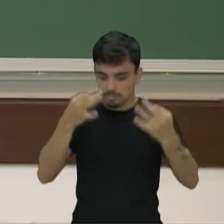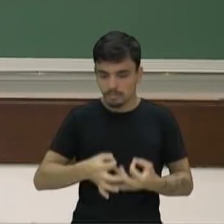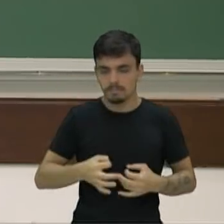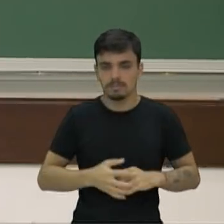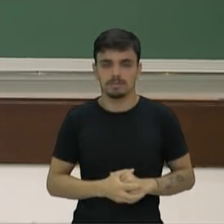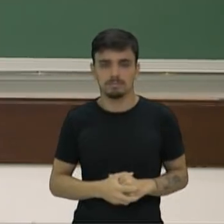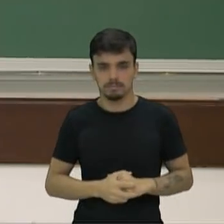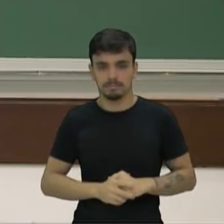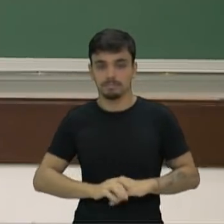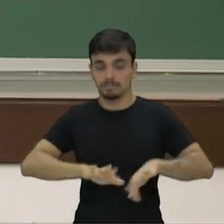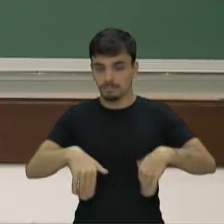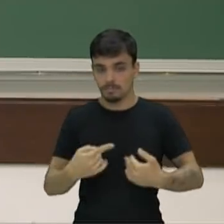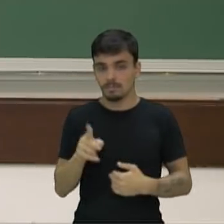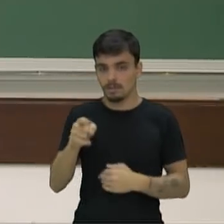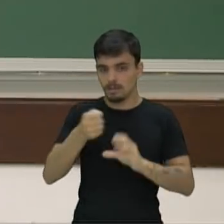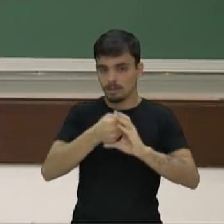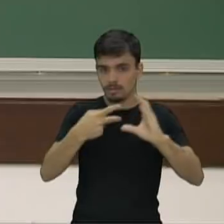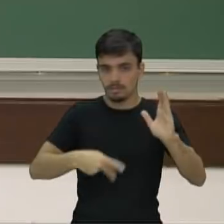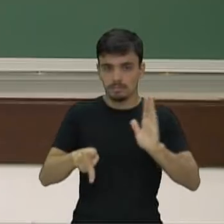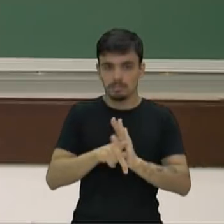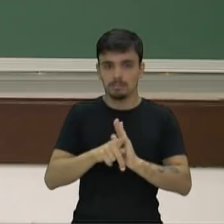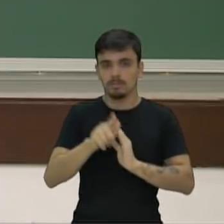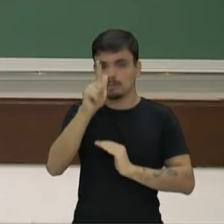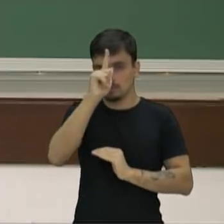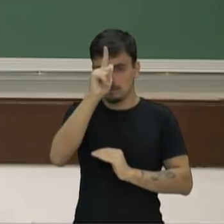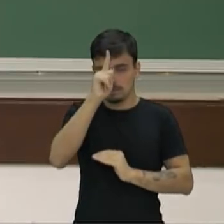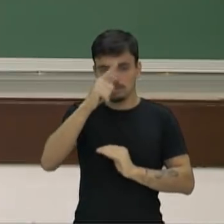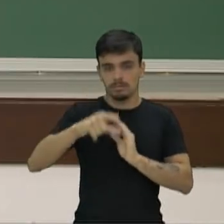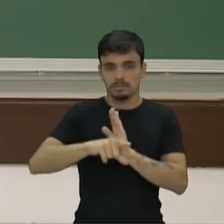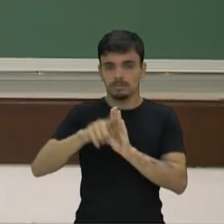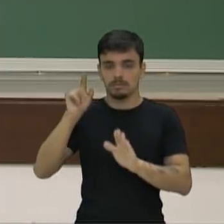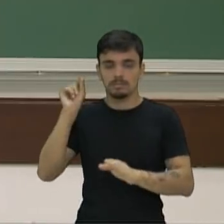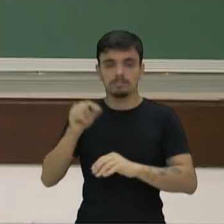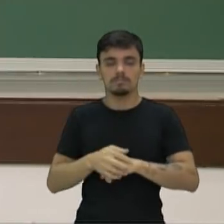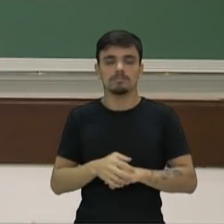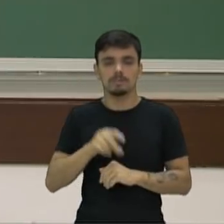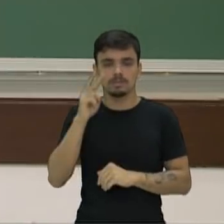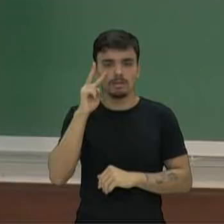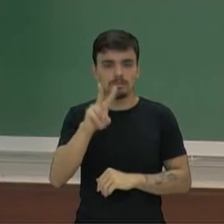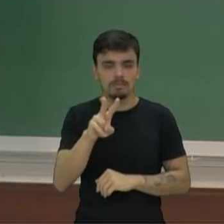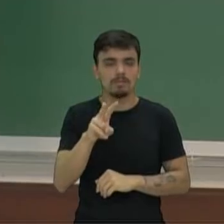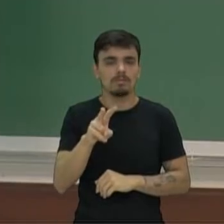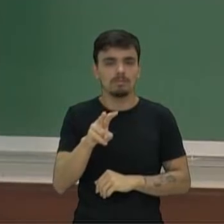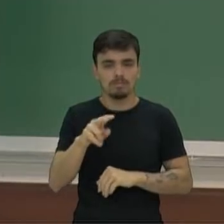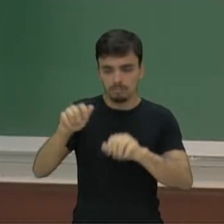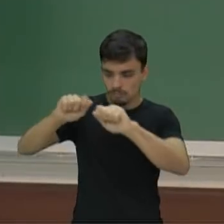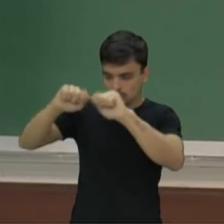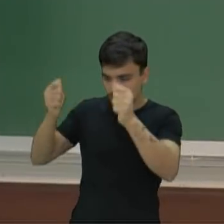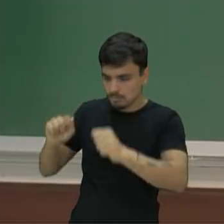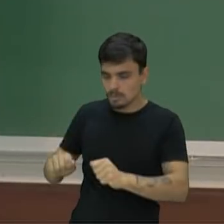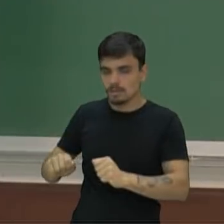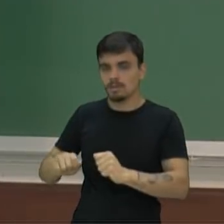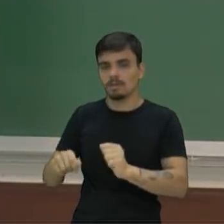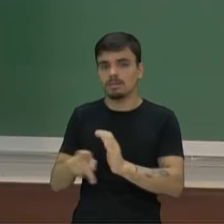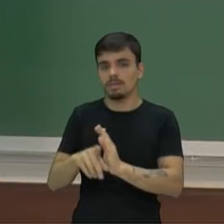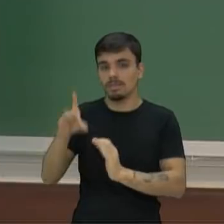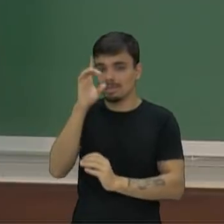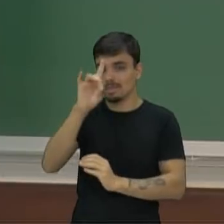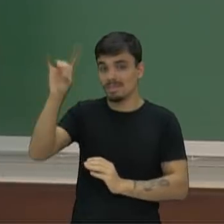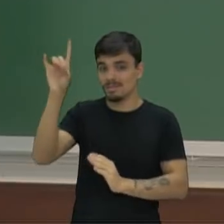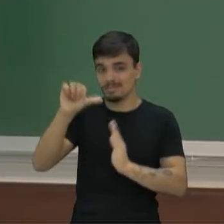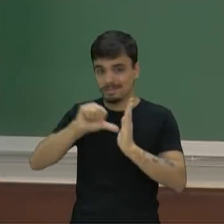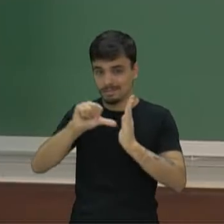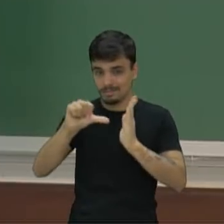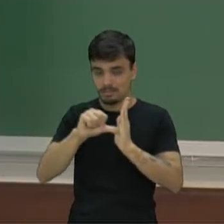perfeitas. Essa era a característica na Grécia Antiga. Aqui você tem uma estátua da deusa Atena, do famoso